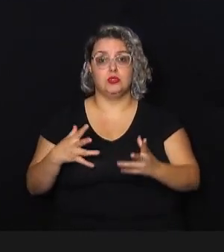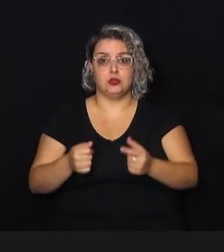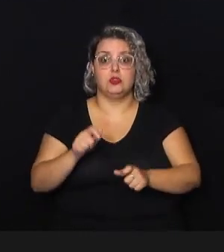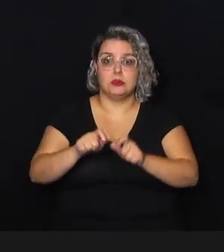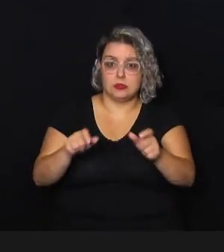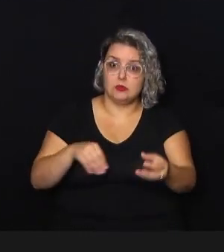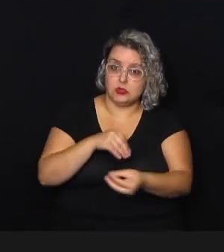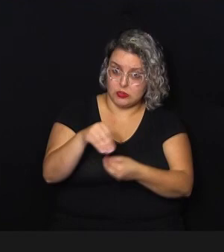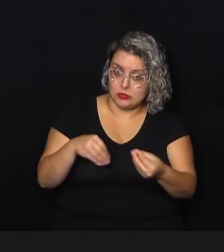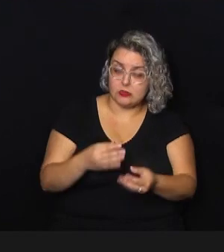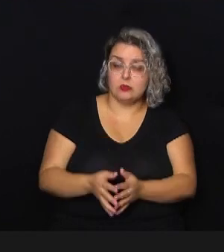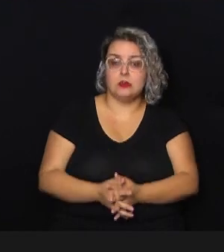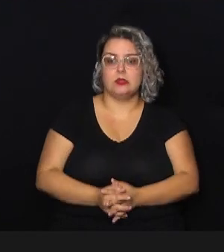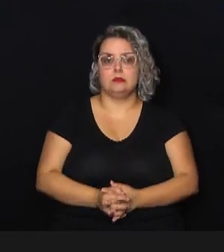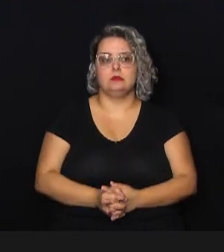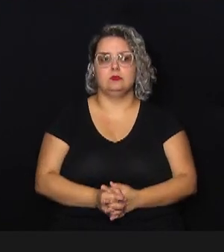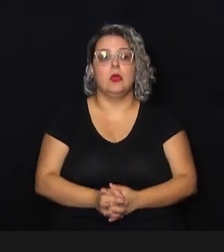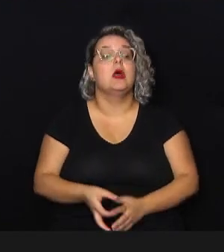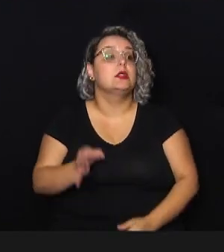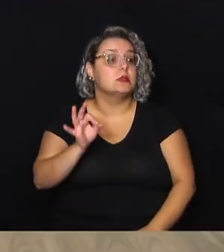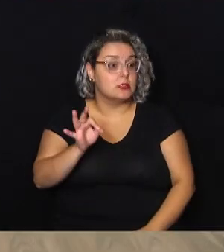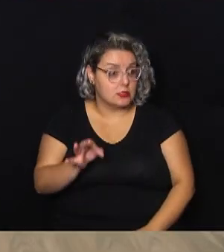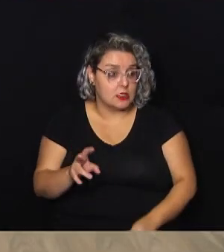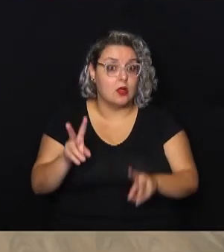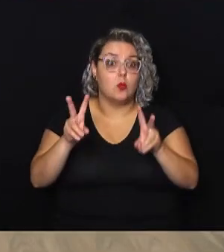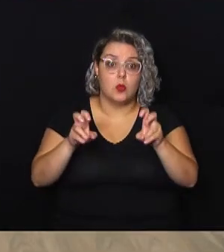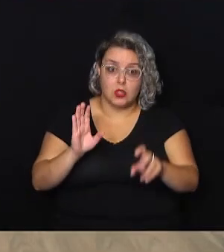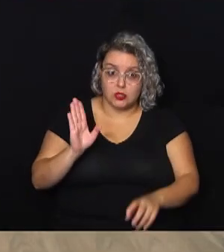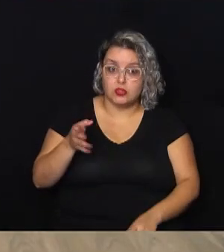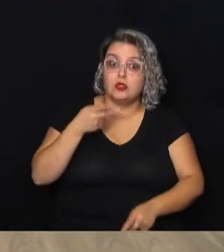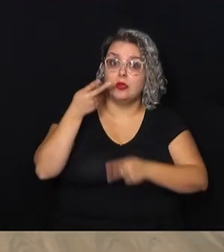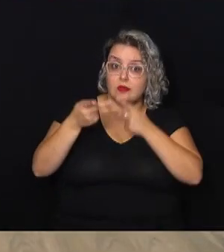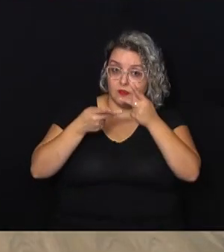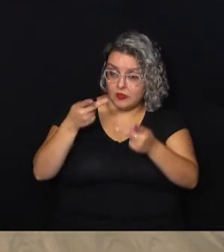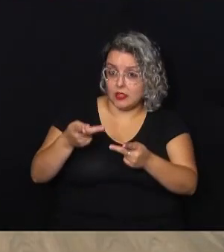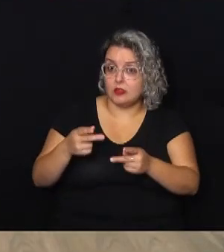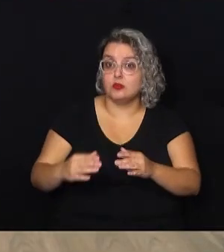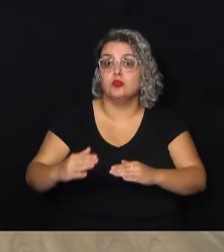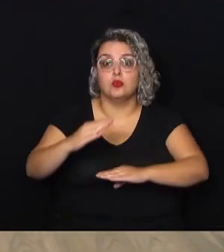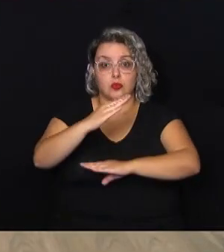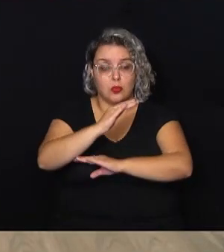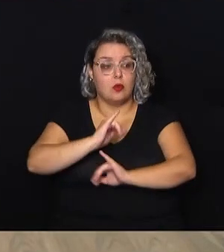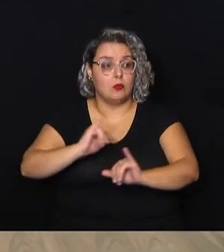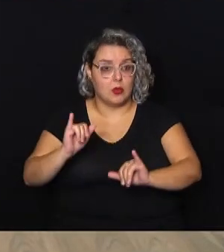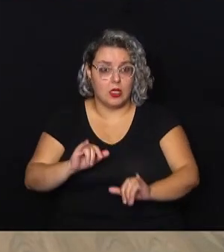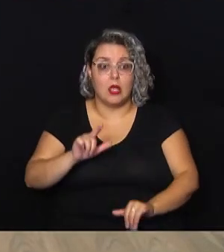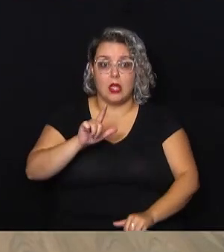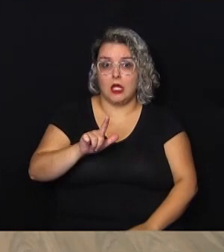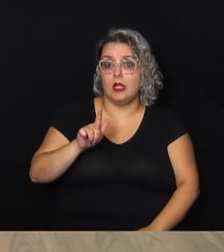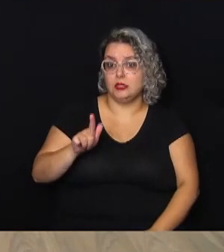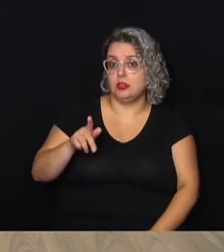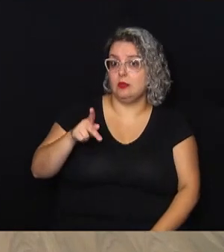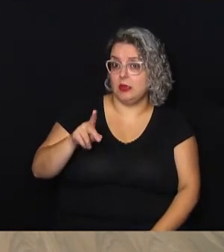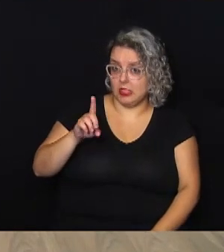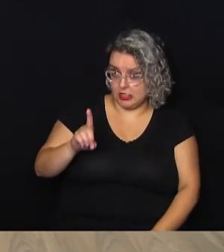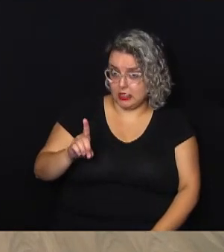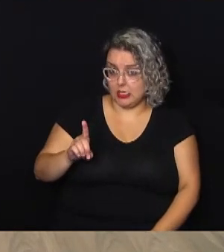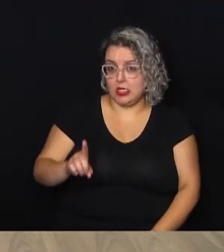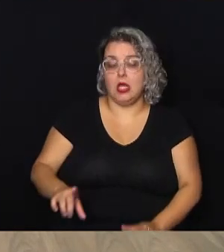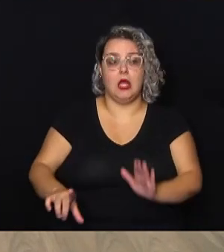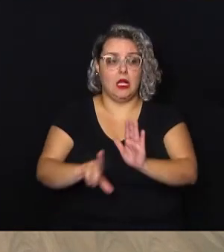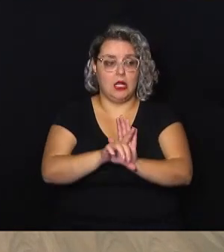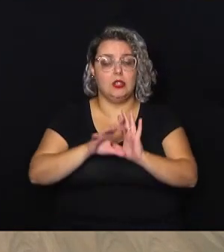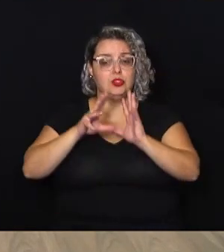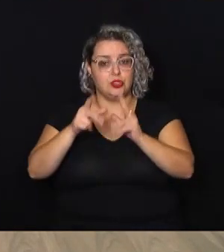envolvidas. Sem dúvida, é um assunto que nós já abordamos aqui no nosso Câmara Notícias sobre a LGPD, a Lei Geral de Proteção de